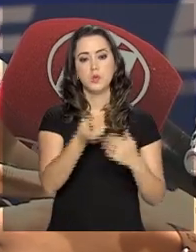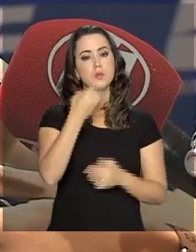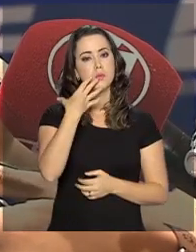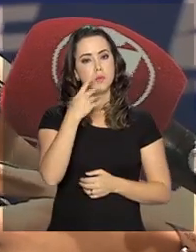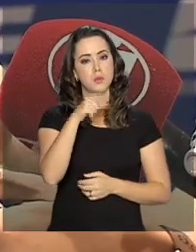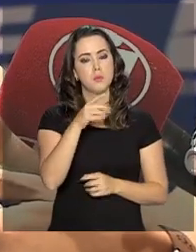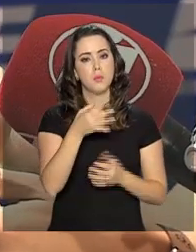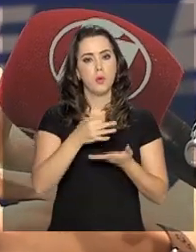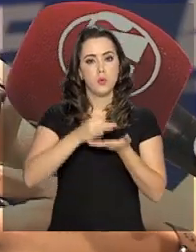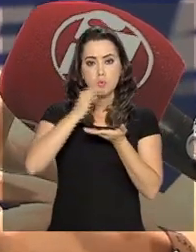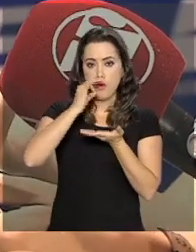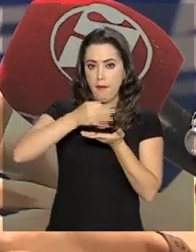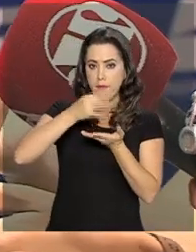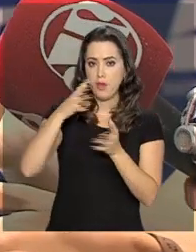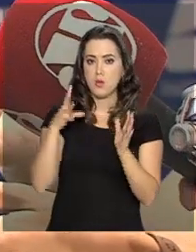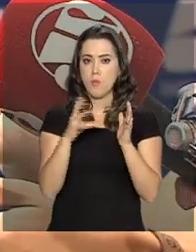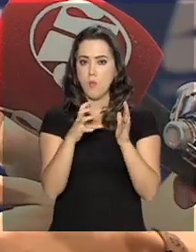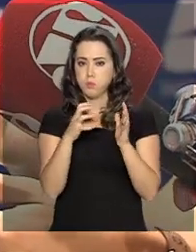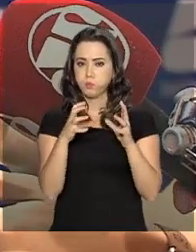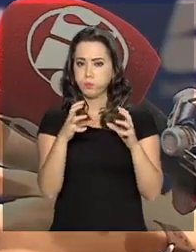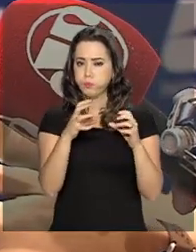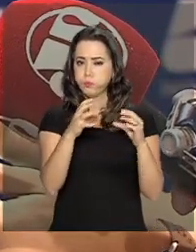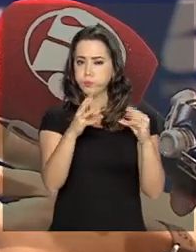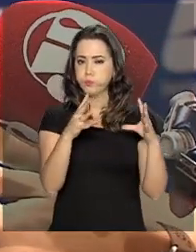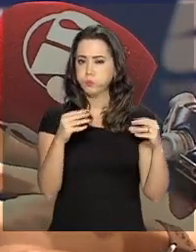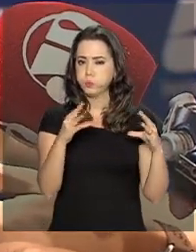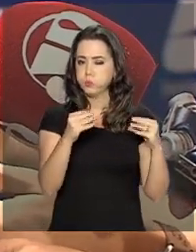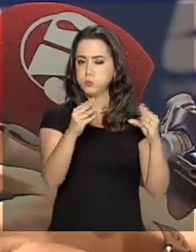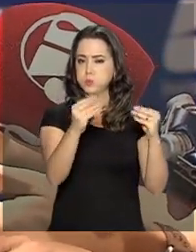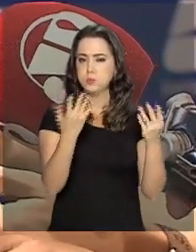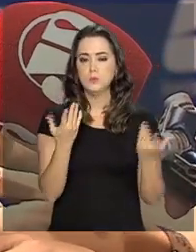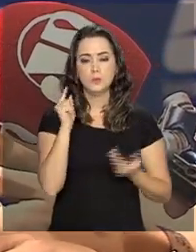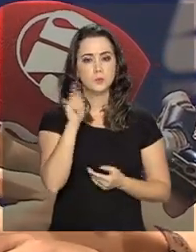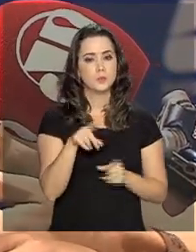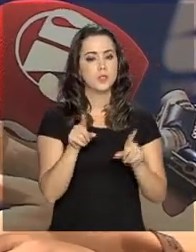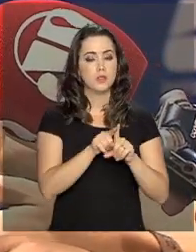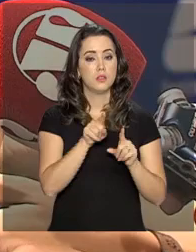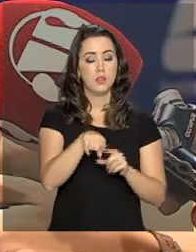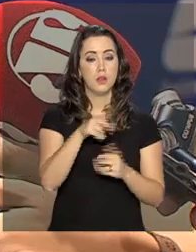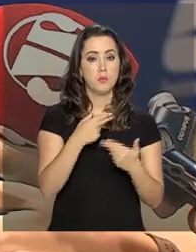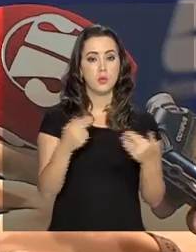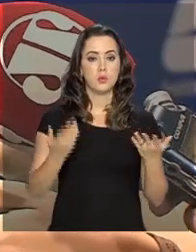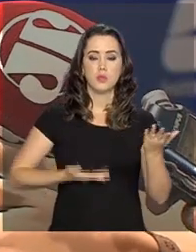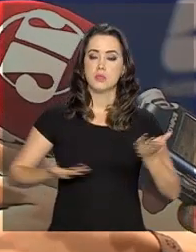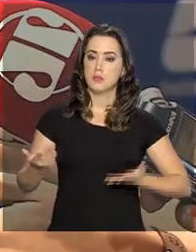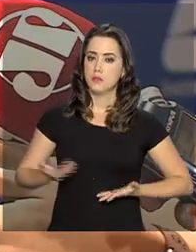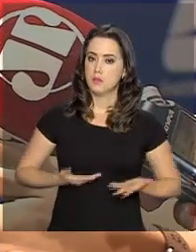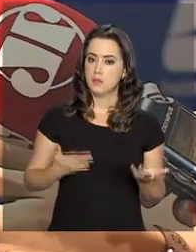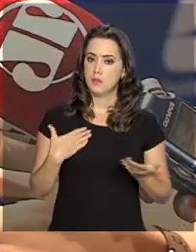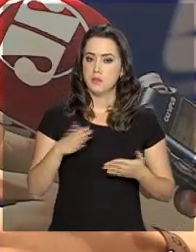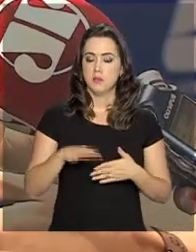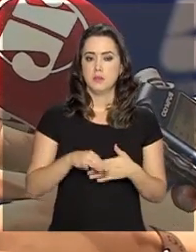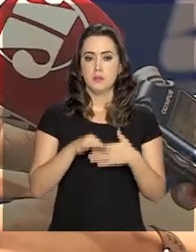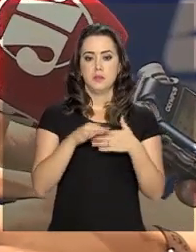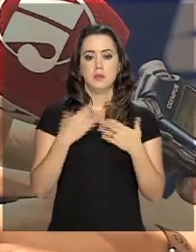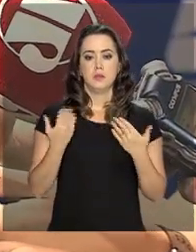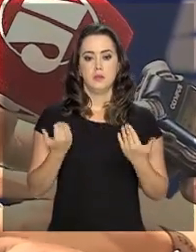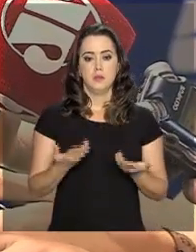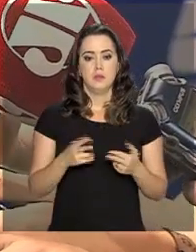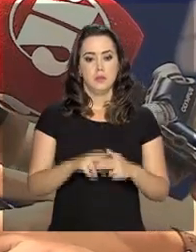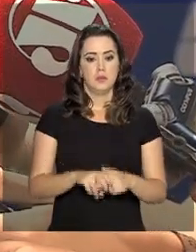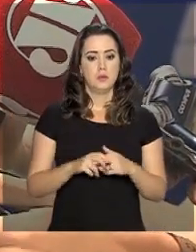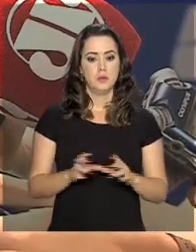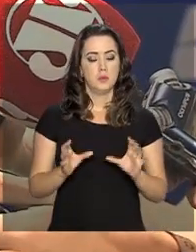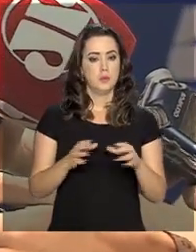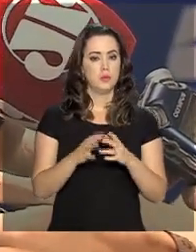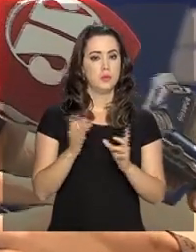aí do café e do algodão nesse trimestre, e da parte dos serviços, puxado aí pela parte